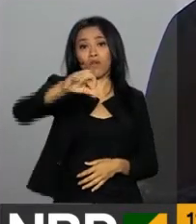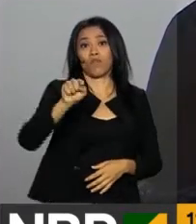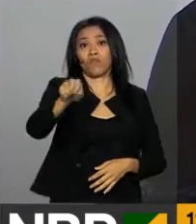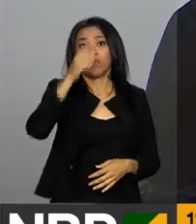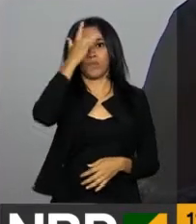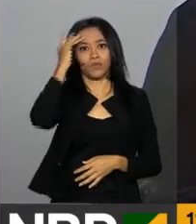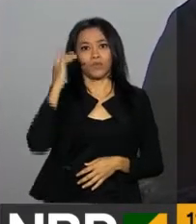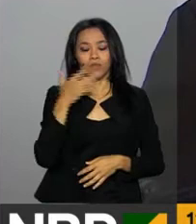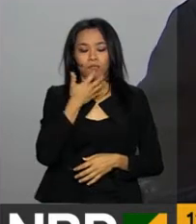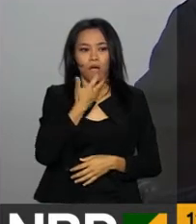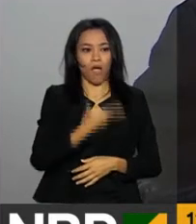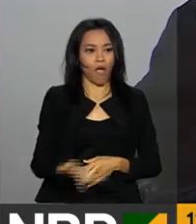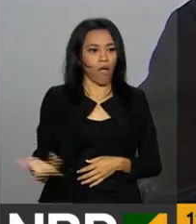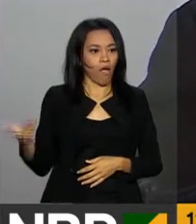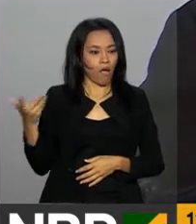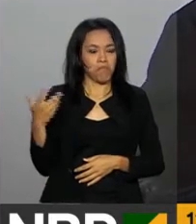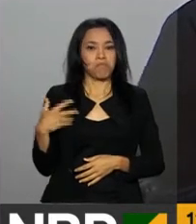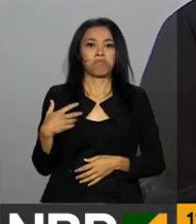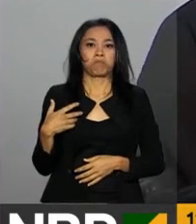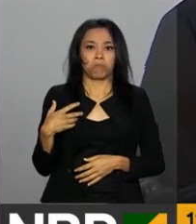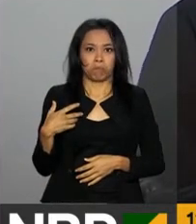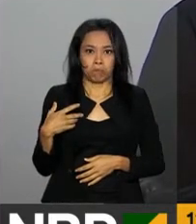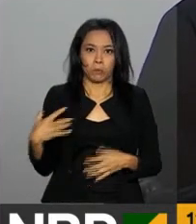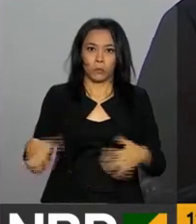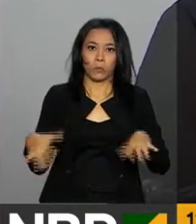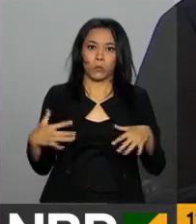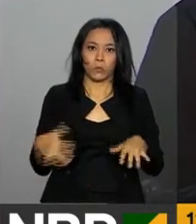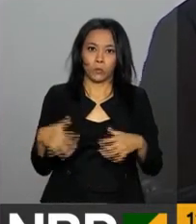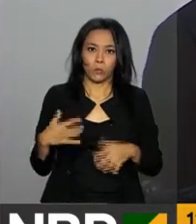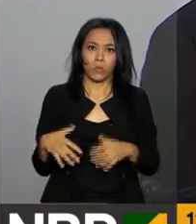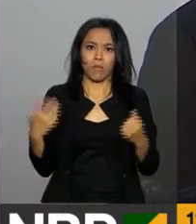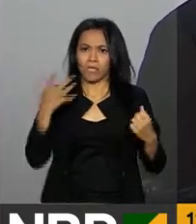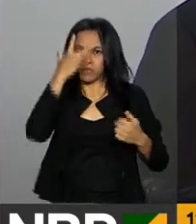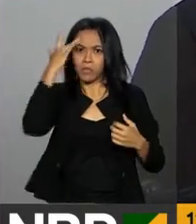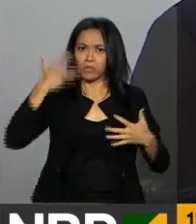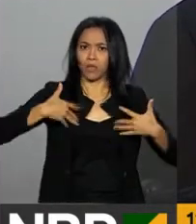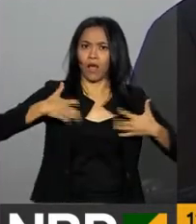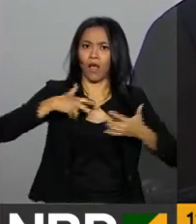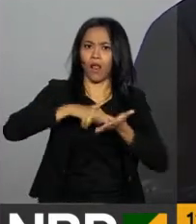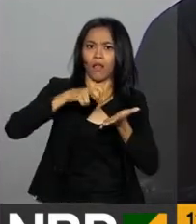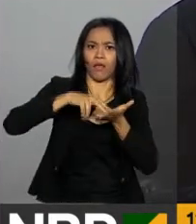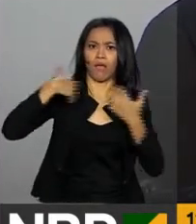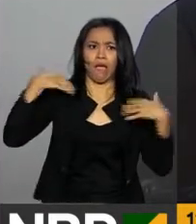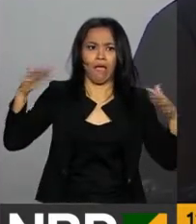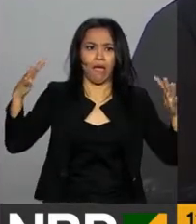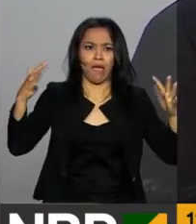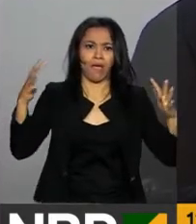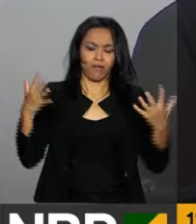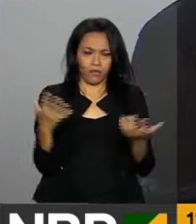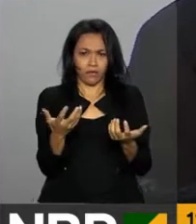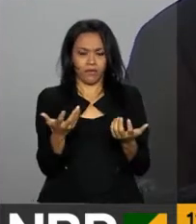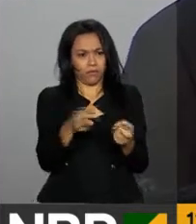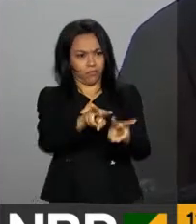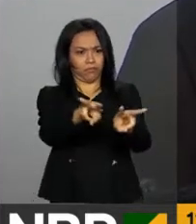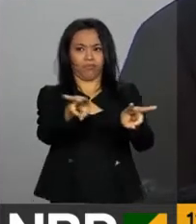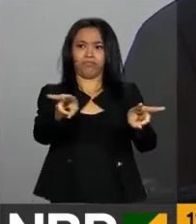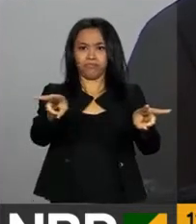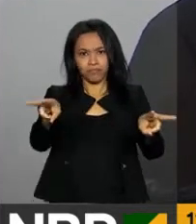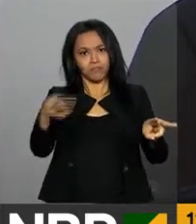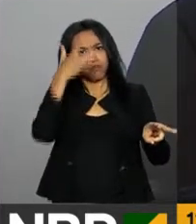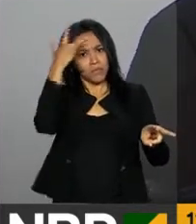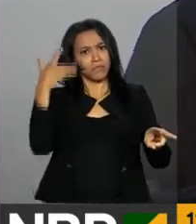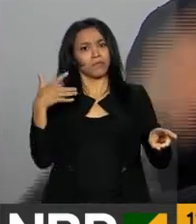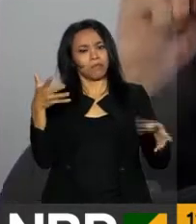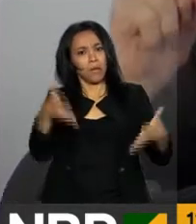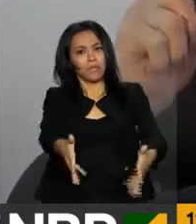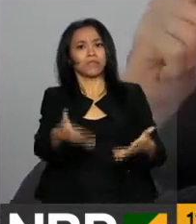extraordinária o entusiasmo a 90 uma coisa uma vibração uma uma uma alegria participativa